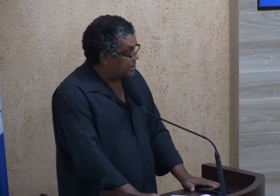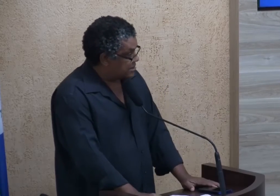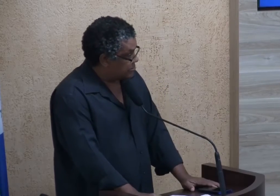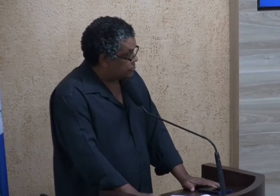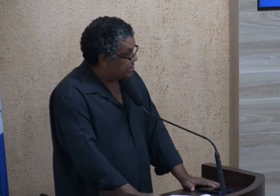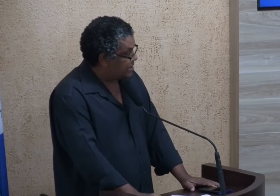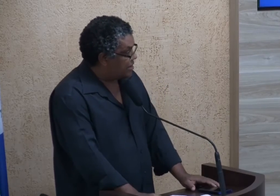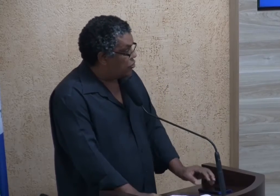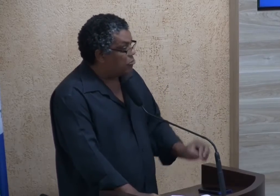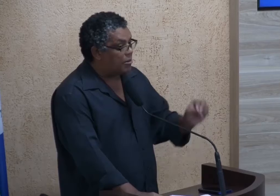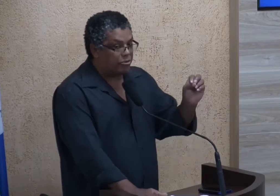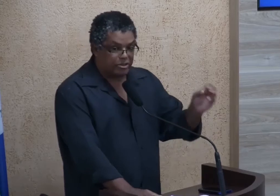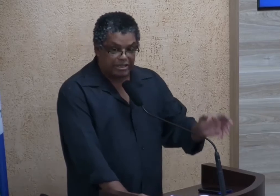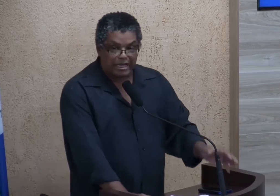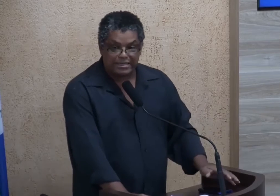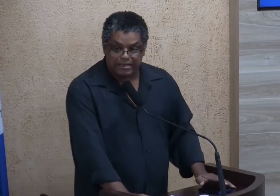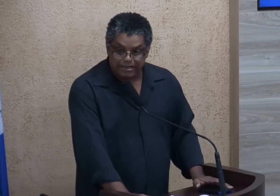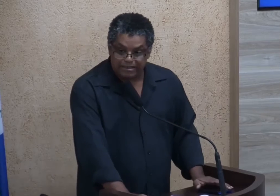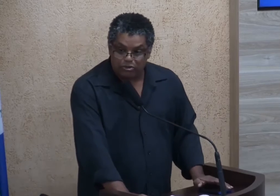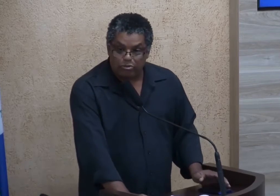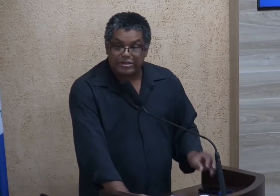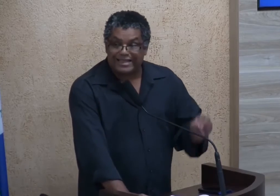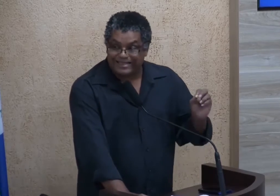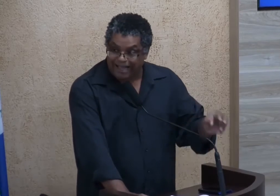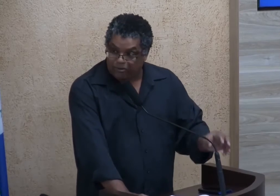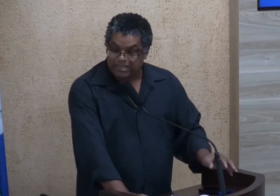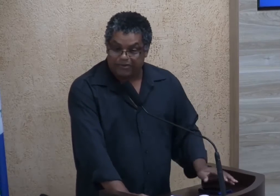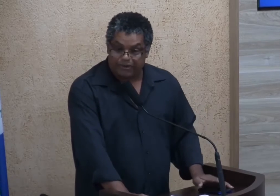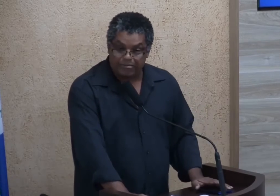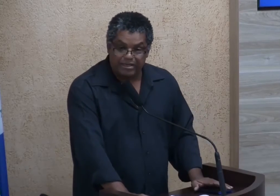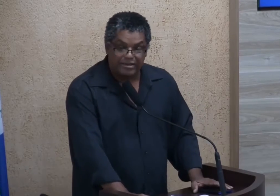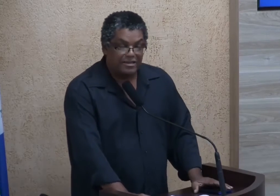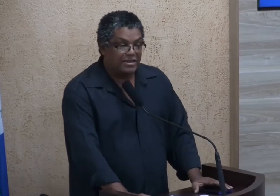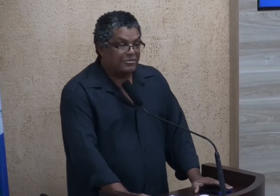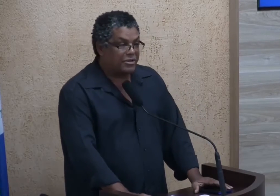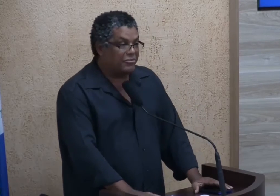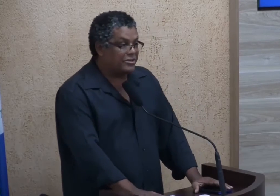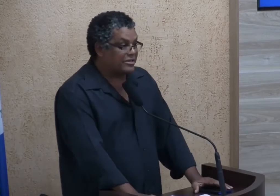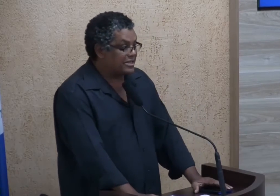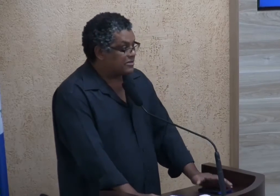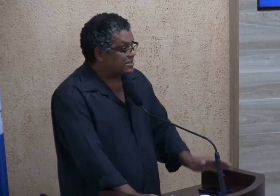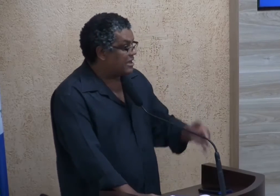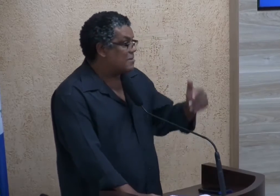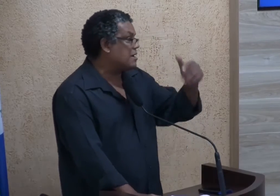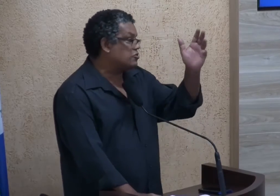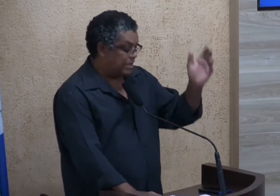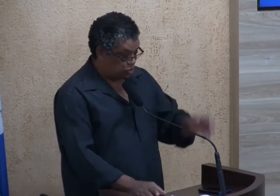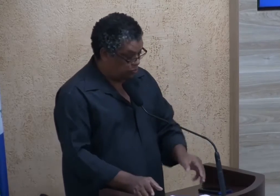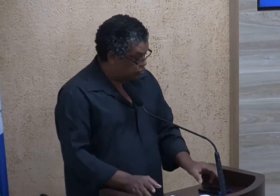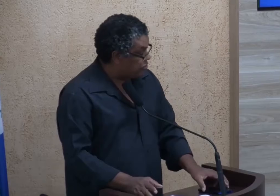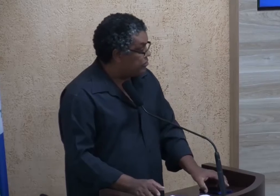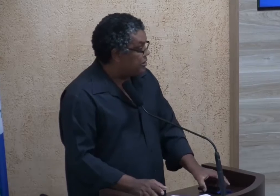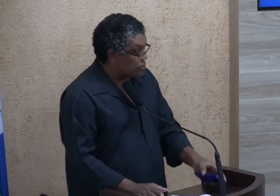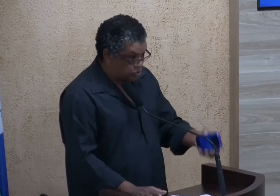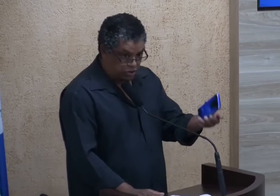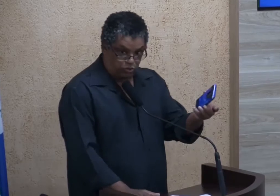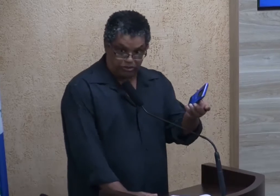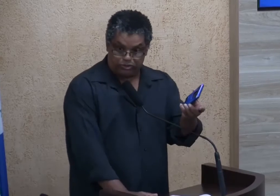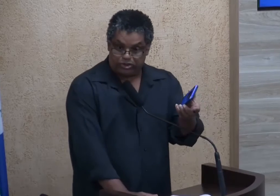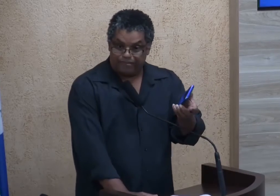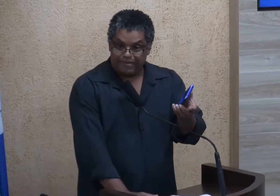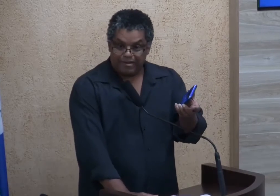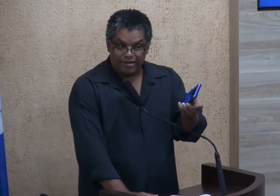detectar uma criança abusada, como abordar essa criança e como tratar com essa família, Porque muitas vezes você, é mais um, é só um número. Eu